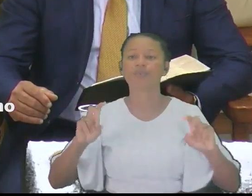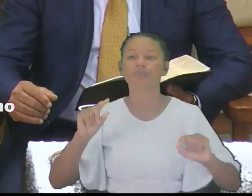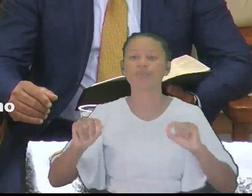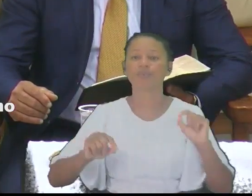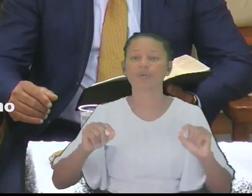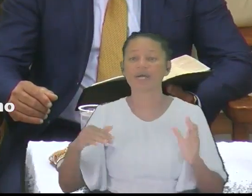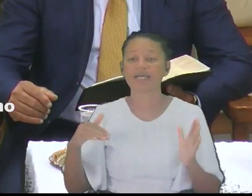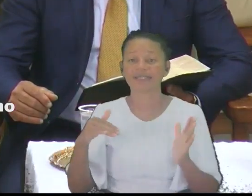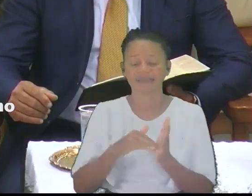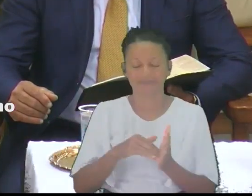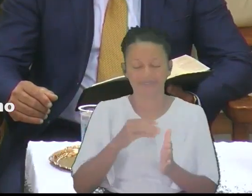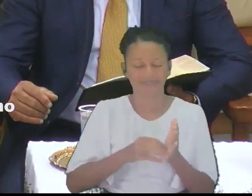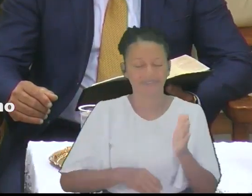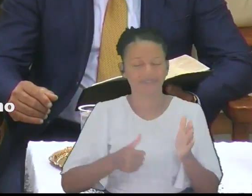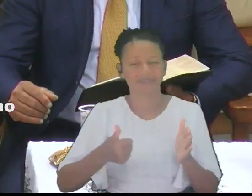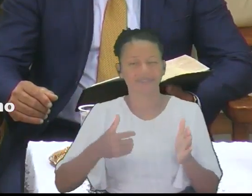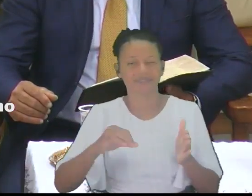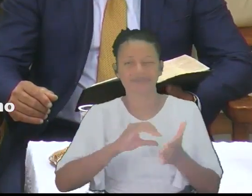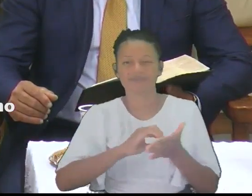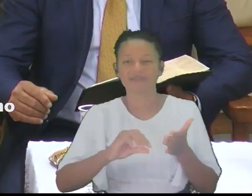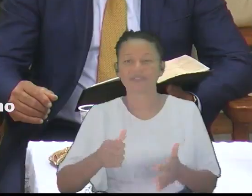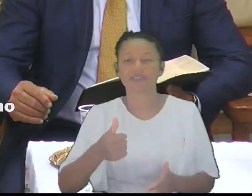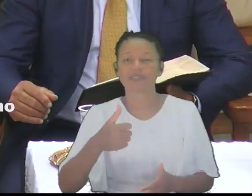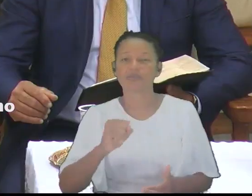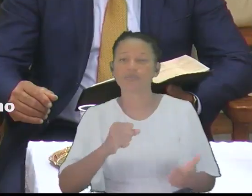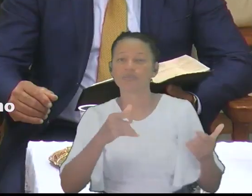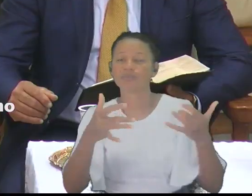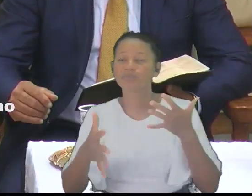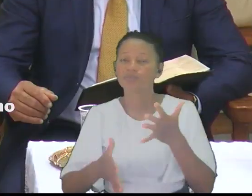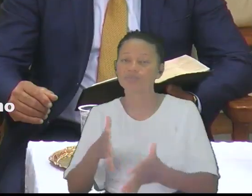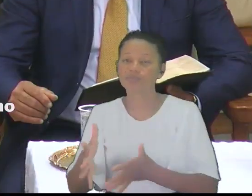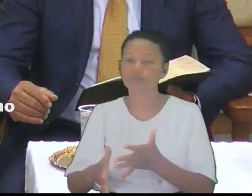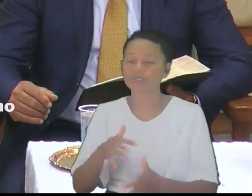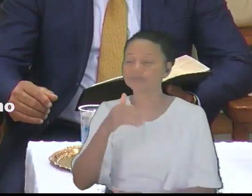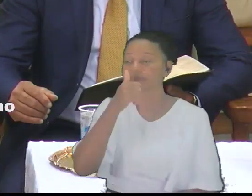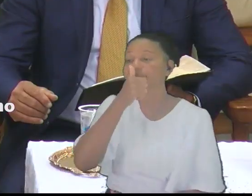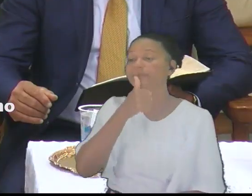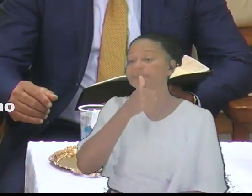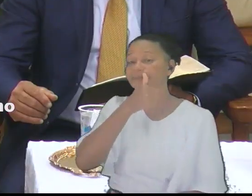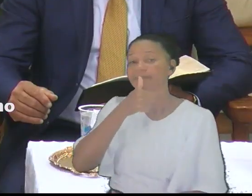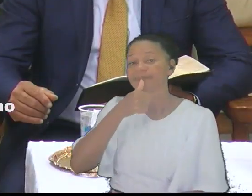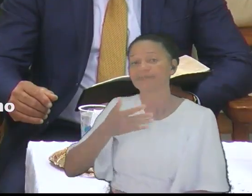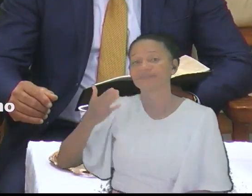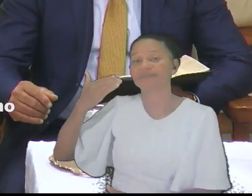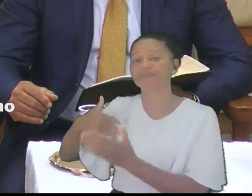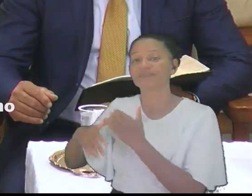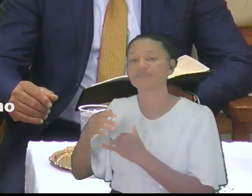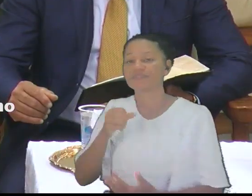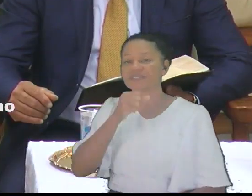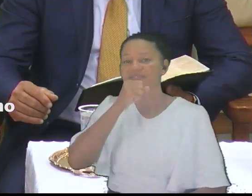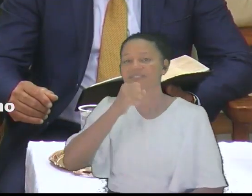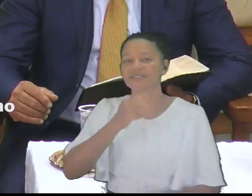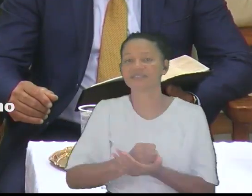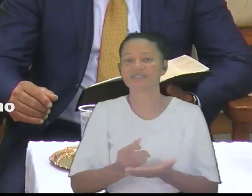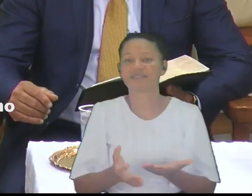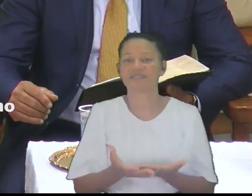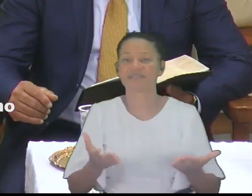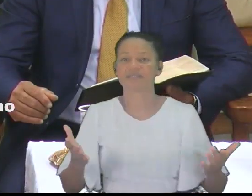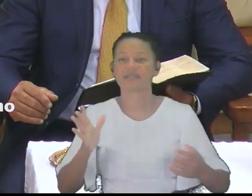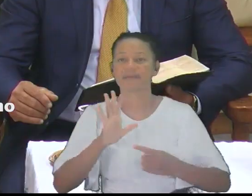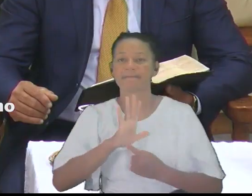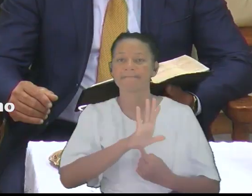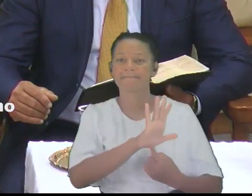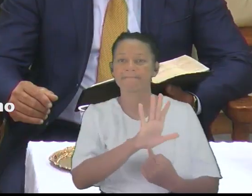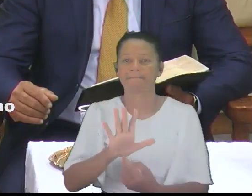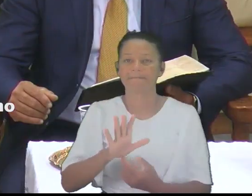até o capítulo 10, versículo 18, ele fala dos sacrifícios do Antigo Testamento. Ele mostra como